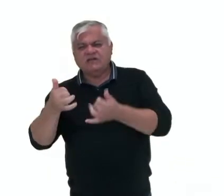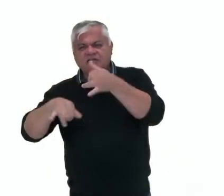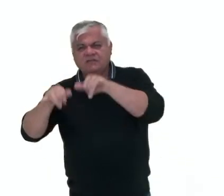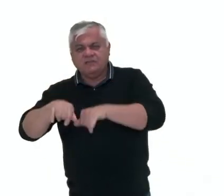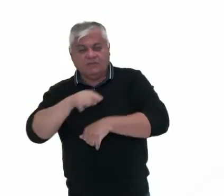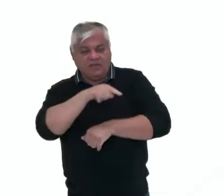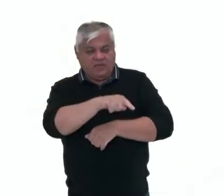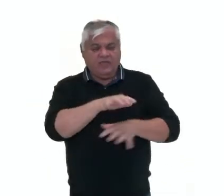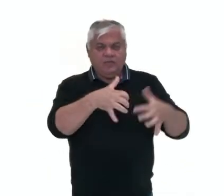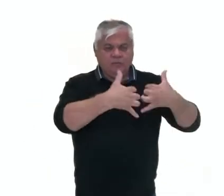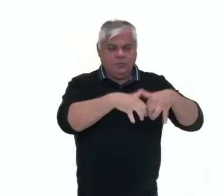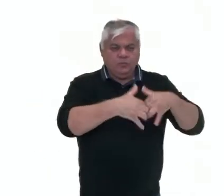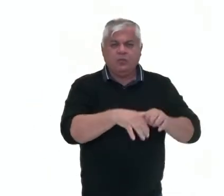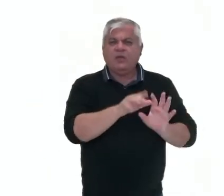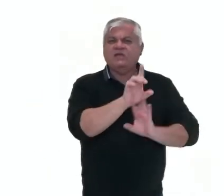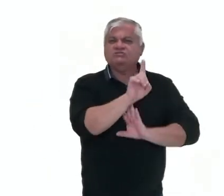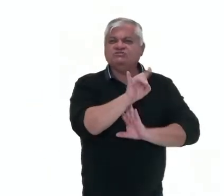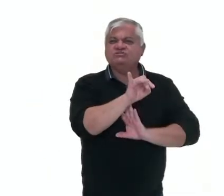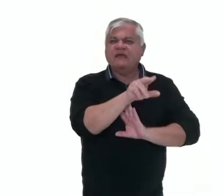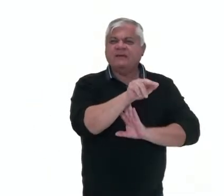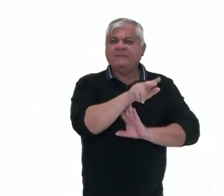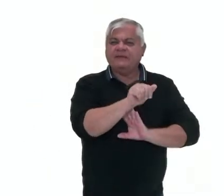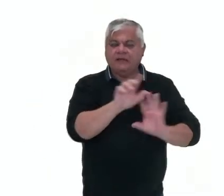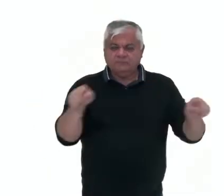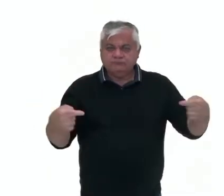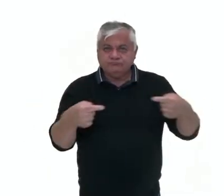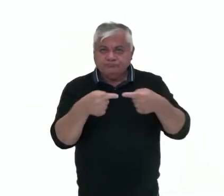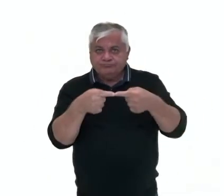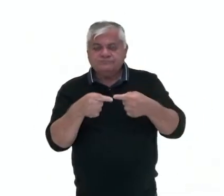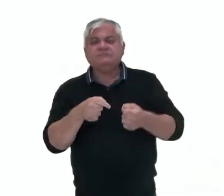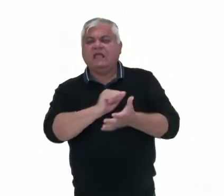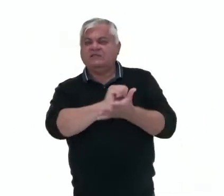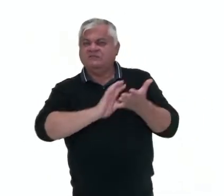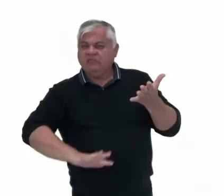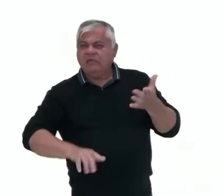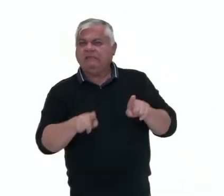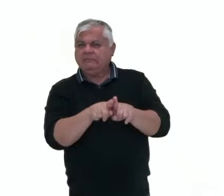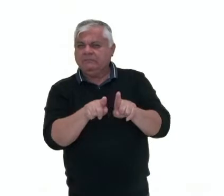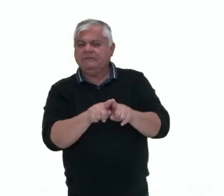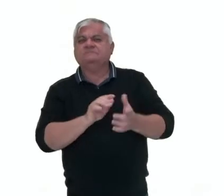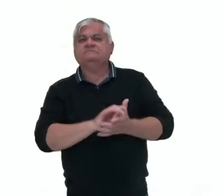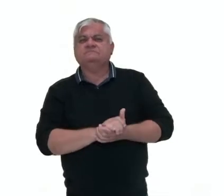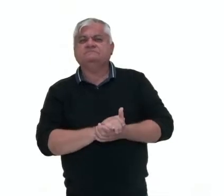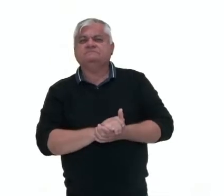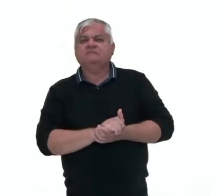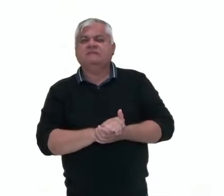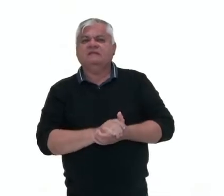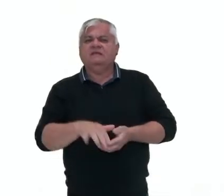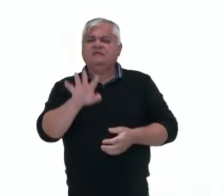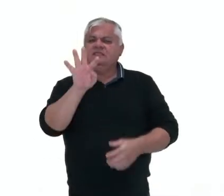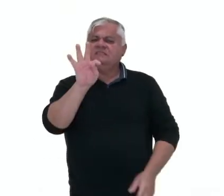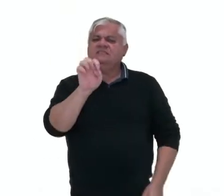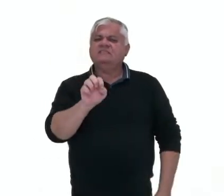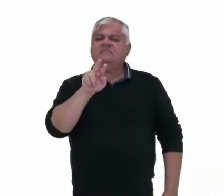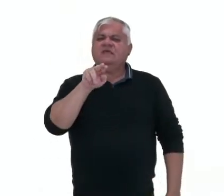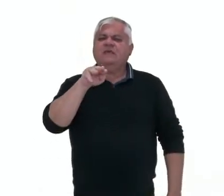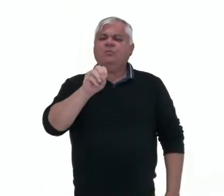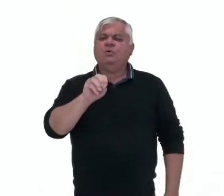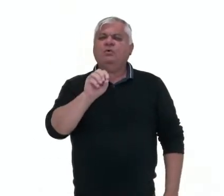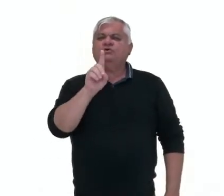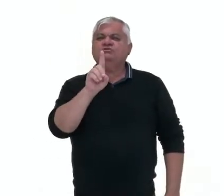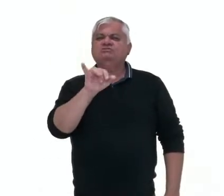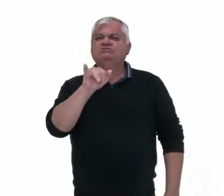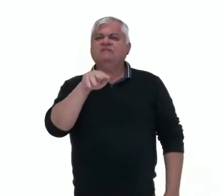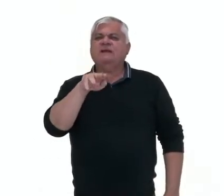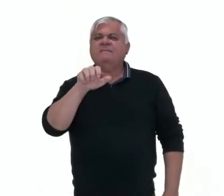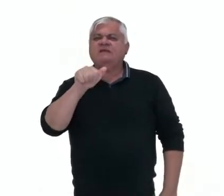o conhecimento por meio de questionamentos e atividades. Você sabe o que é termodinâmica? Qual a relação